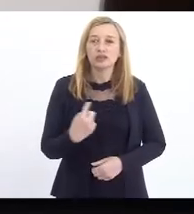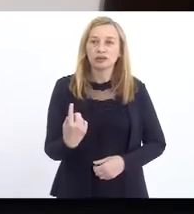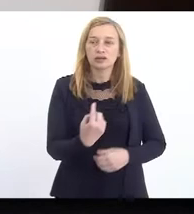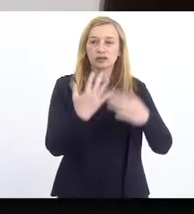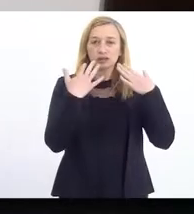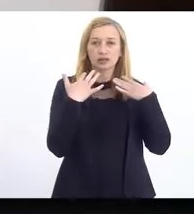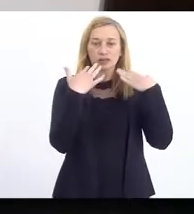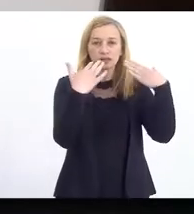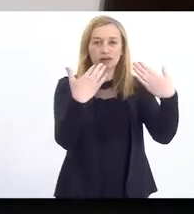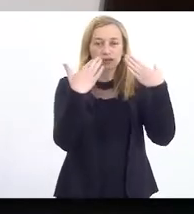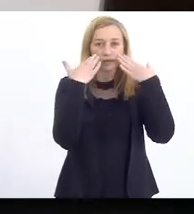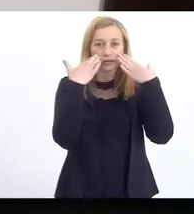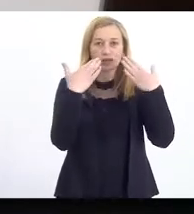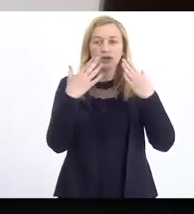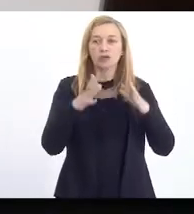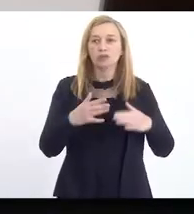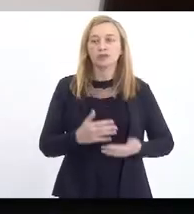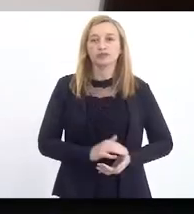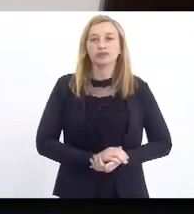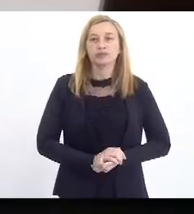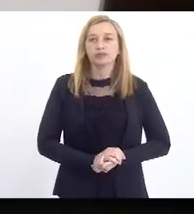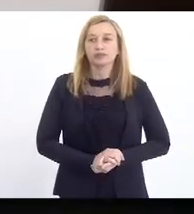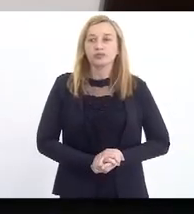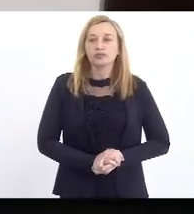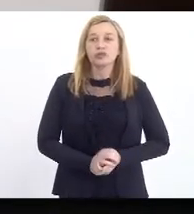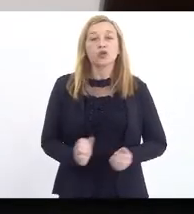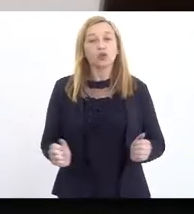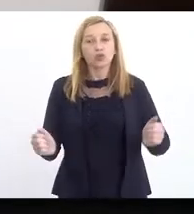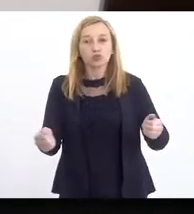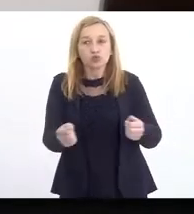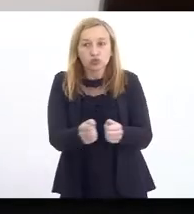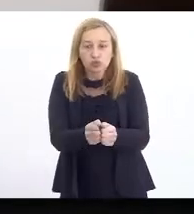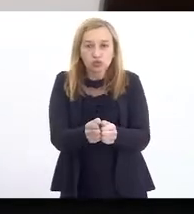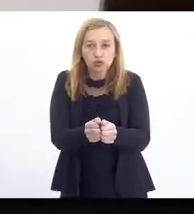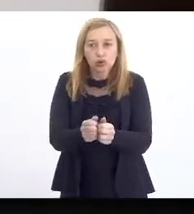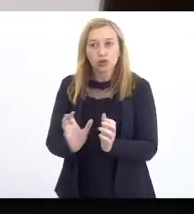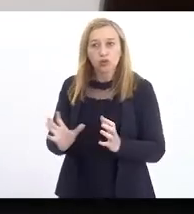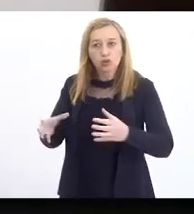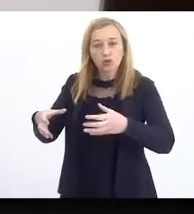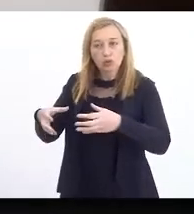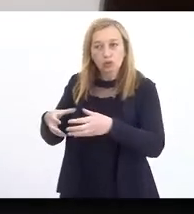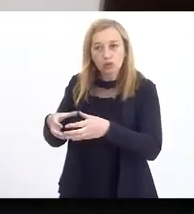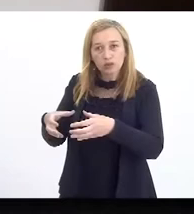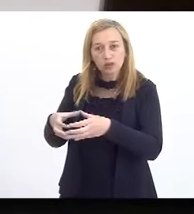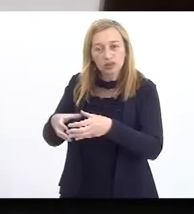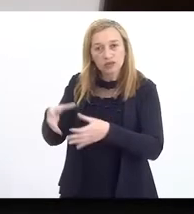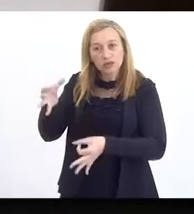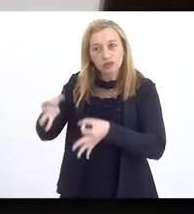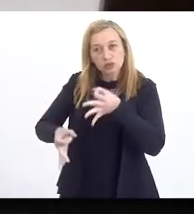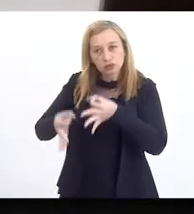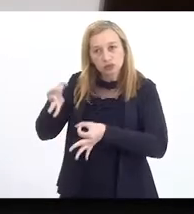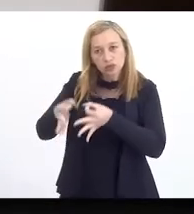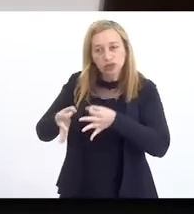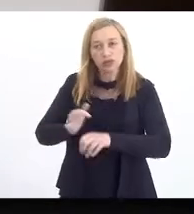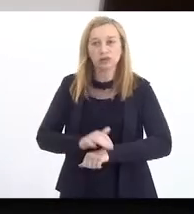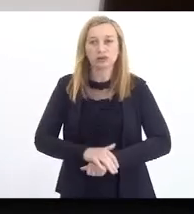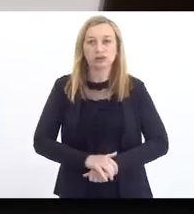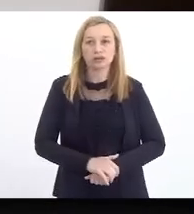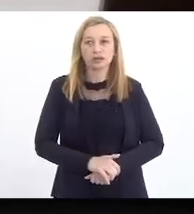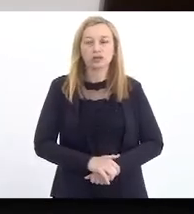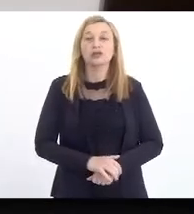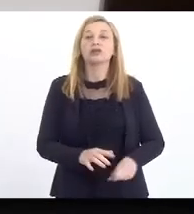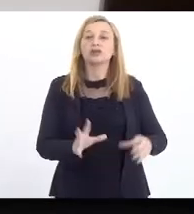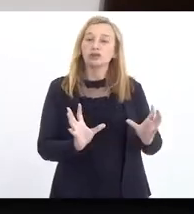audiência pública conjunta da Comissão de Constituição e Justiça e